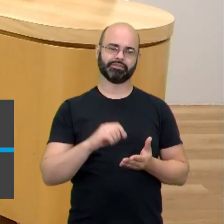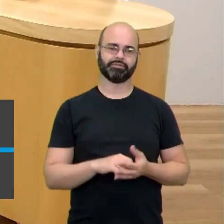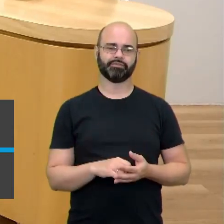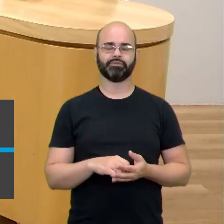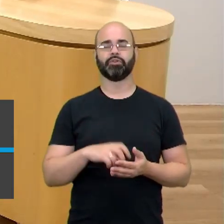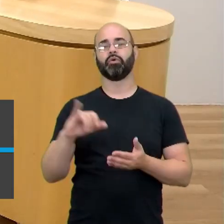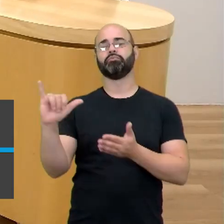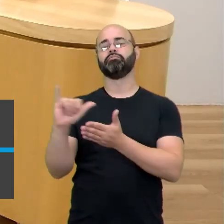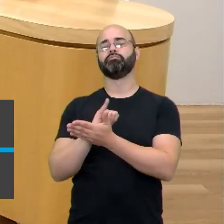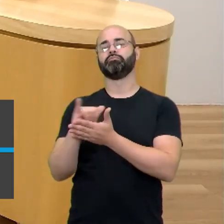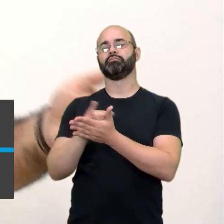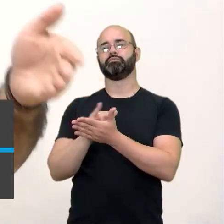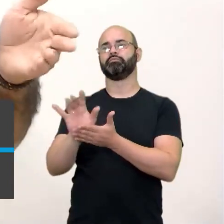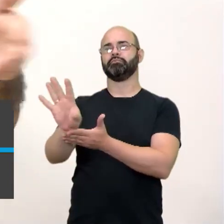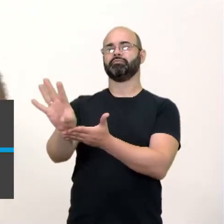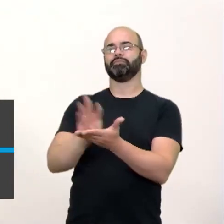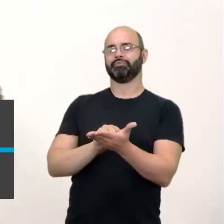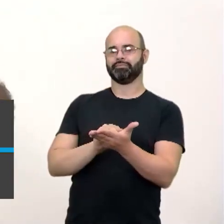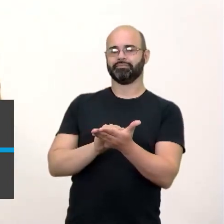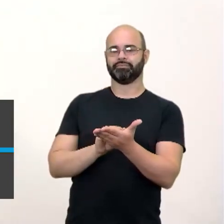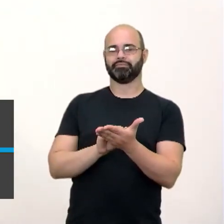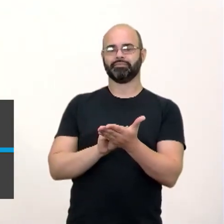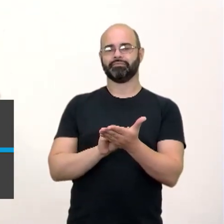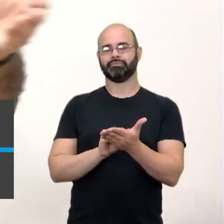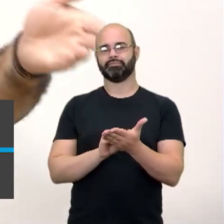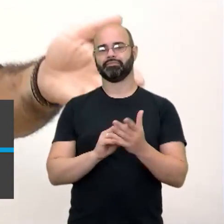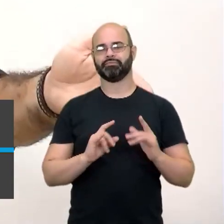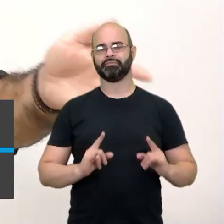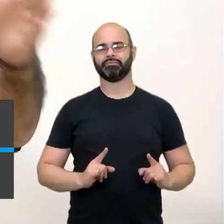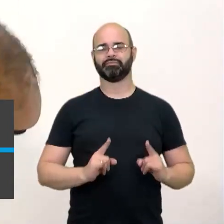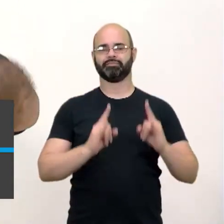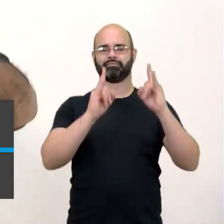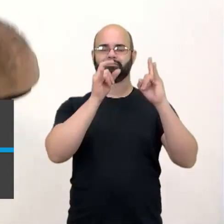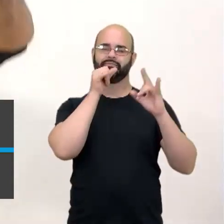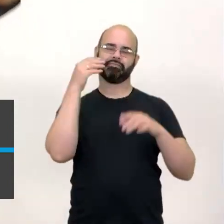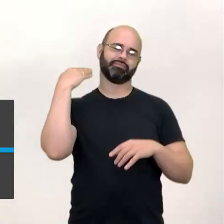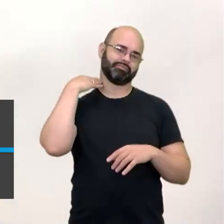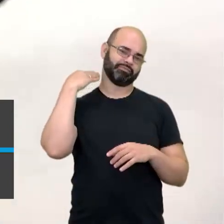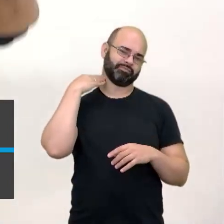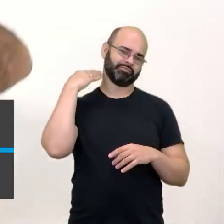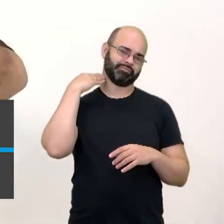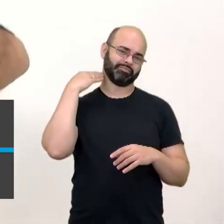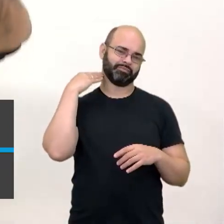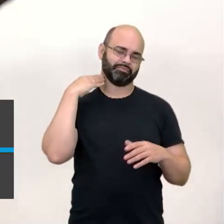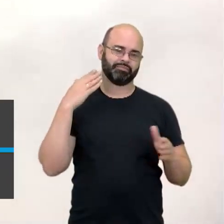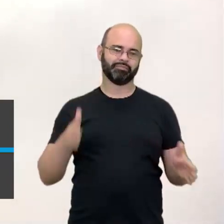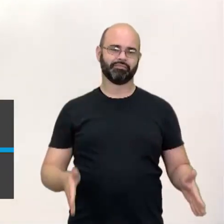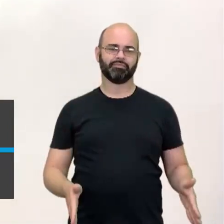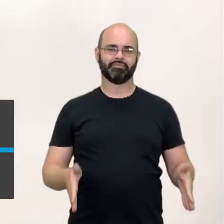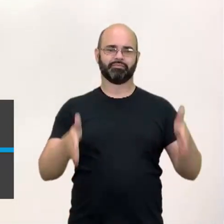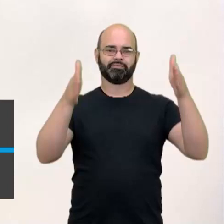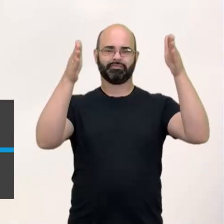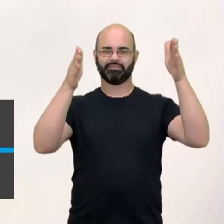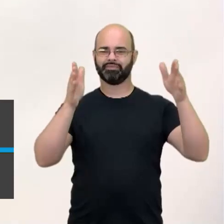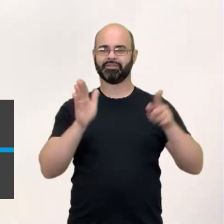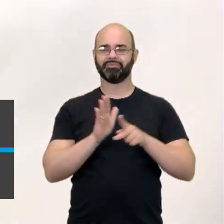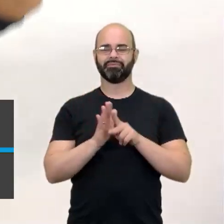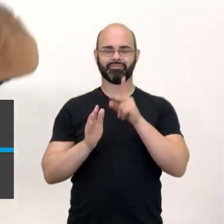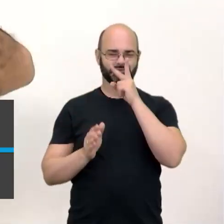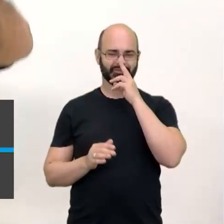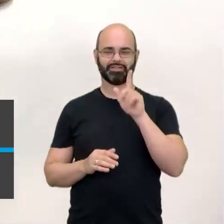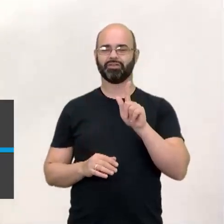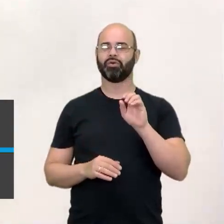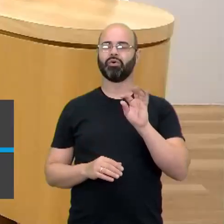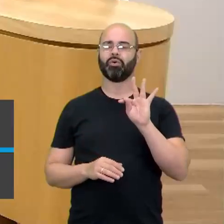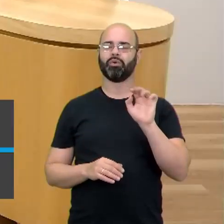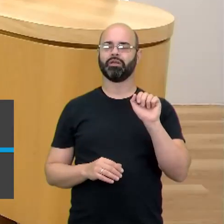Nova York, o prédio hoje de um banco, né? Aquele prédio clássico que parece de Gotham City. Sim. Né? Que